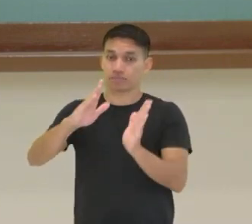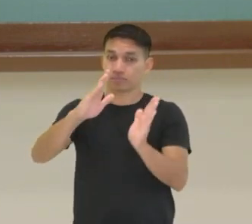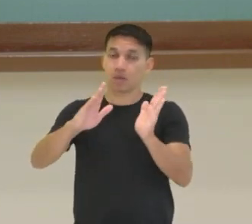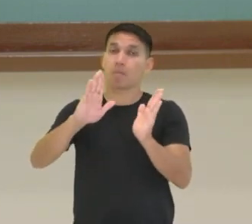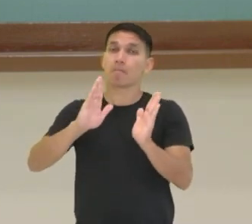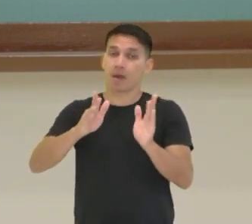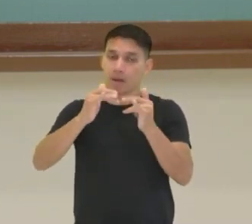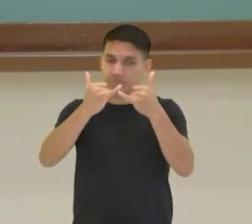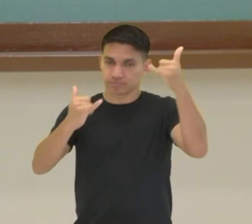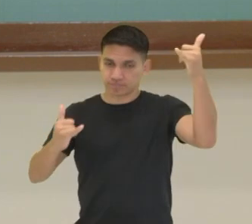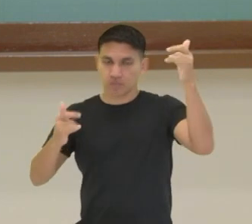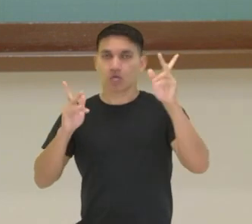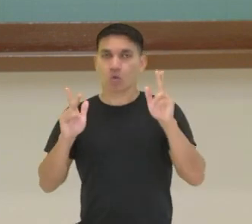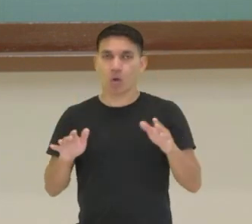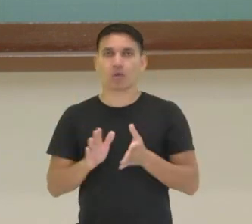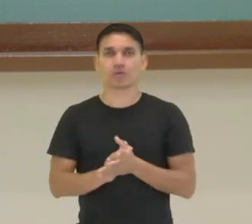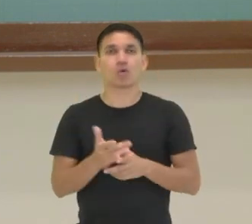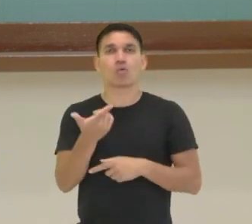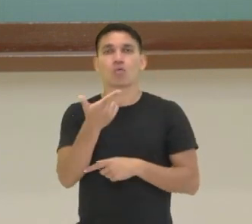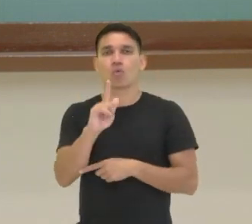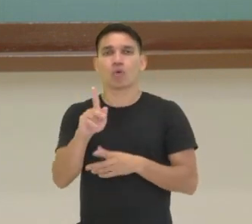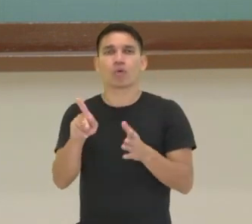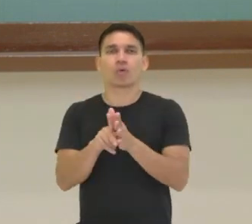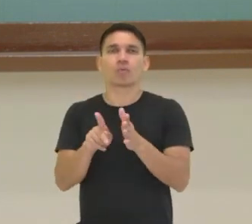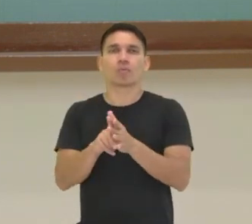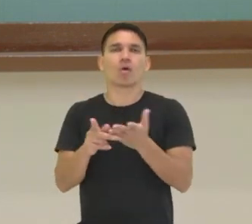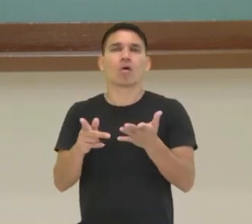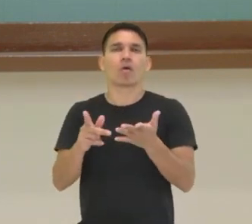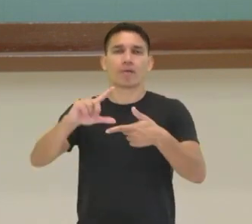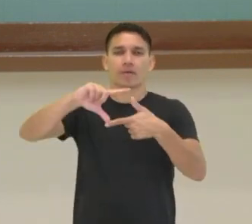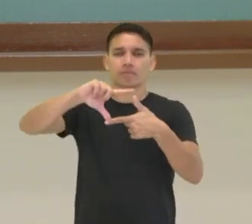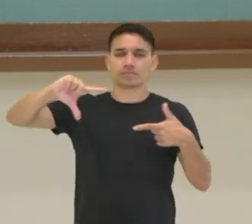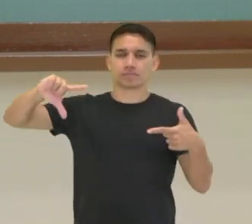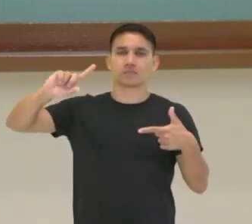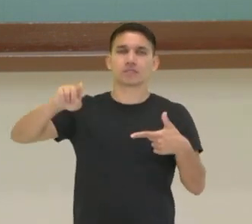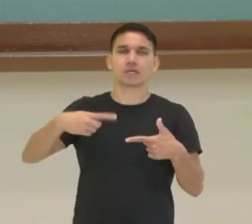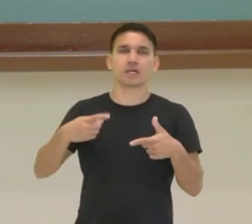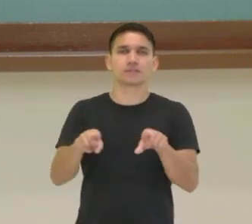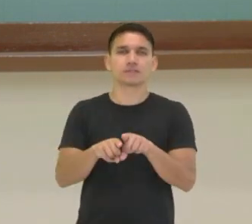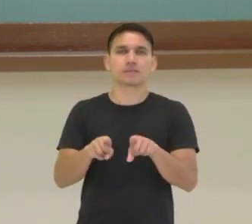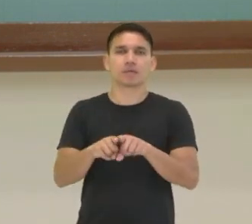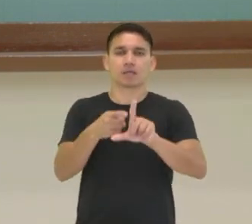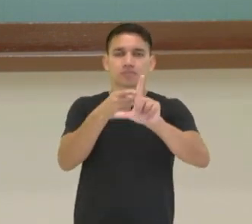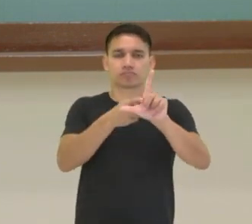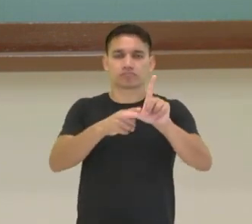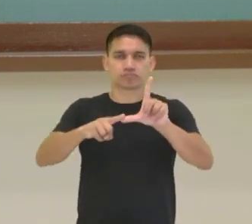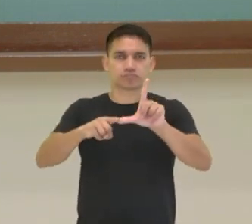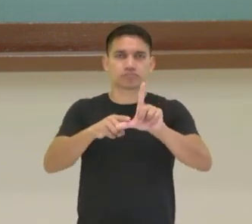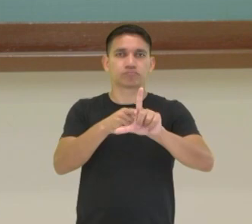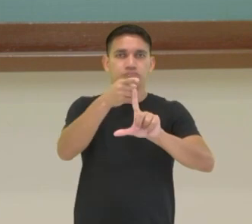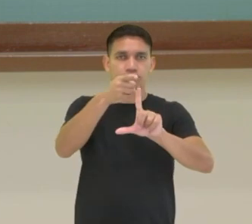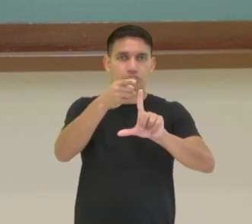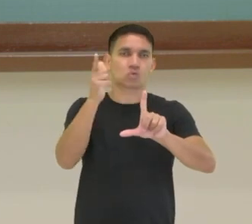outro trapézio que nós vimos é o retângulo, que tem dois ângulos retos. Beleza?